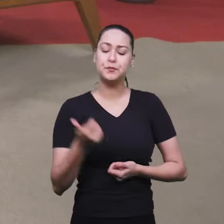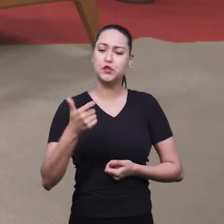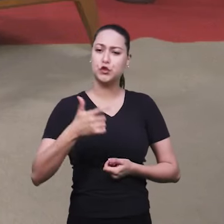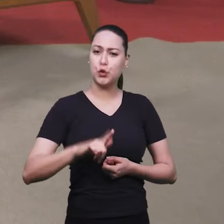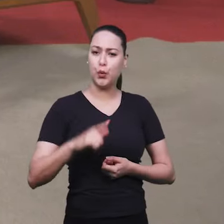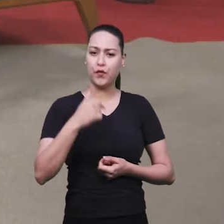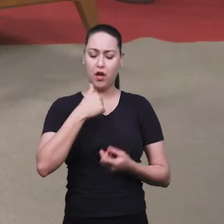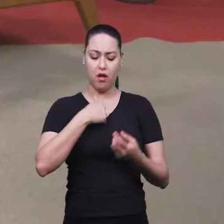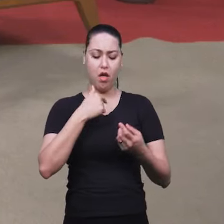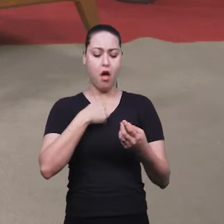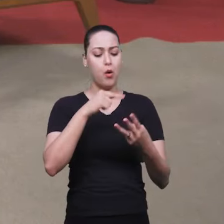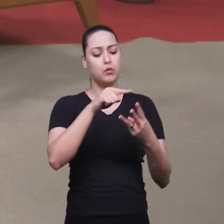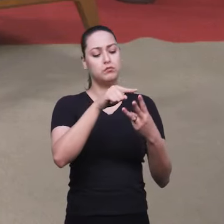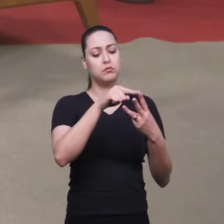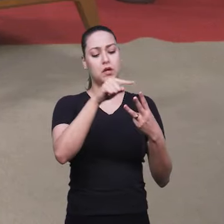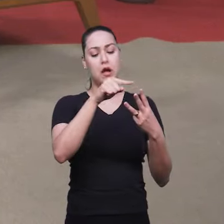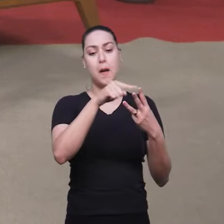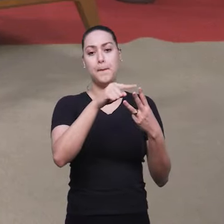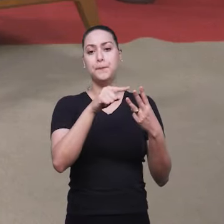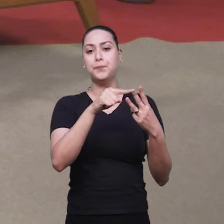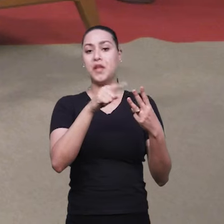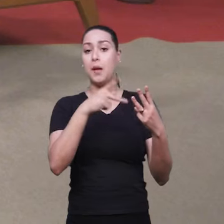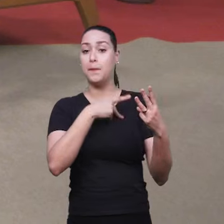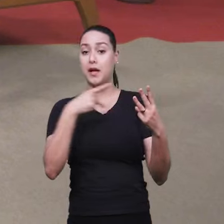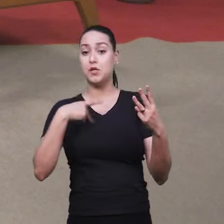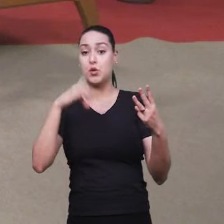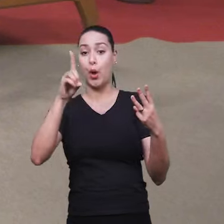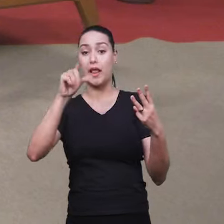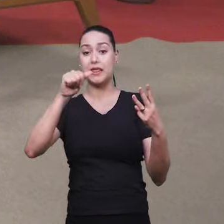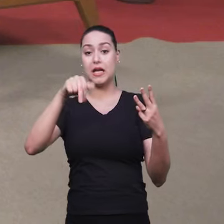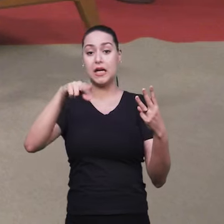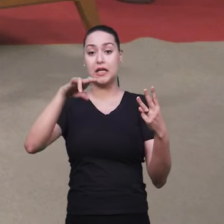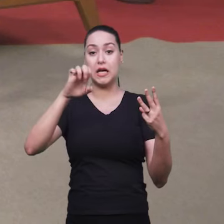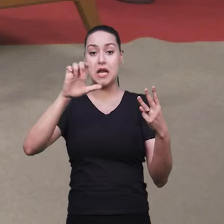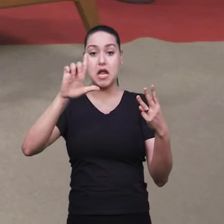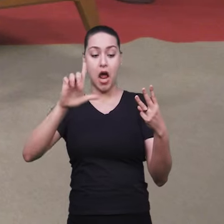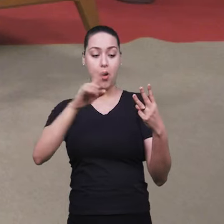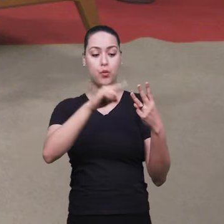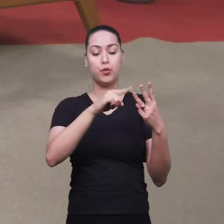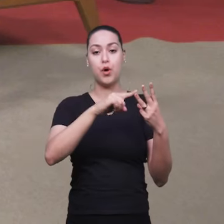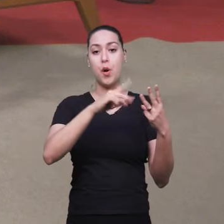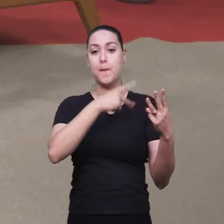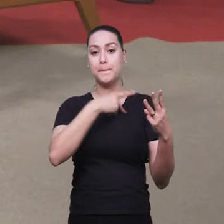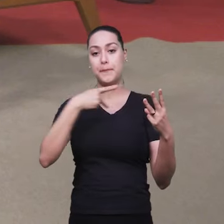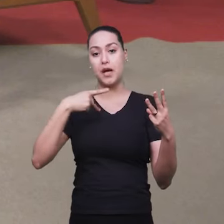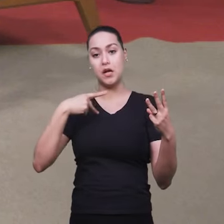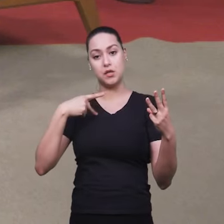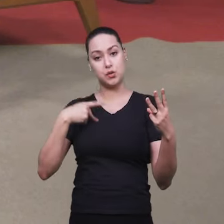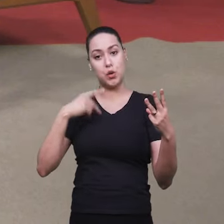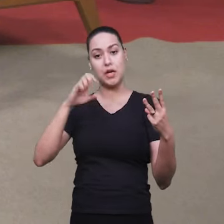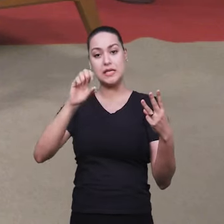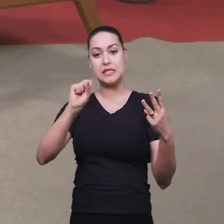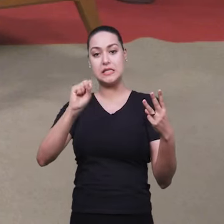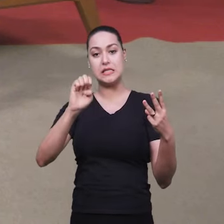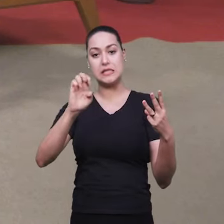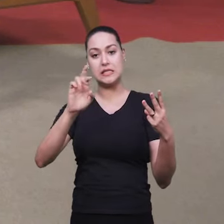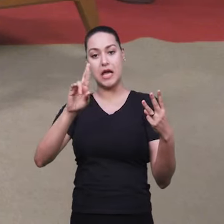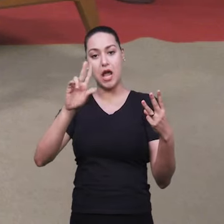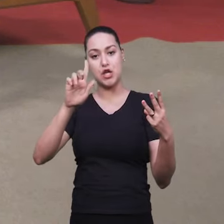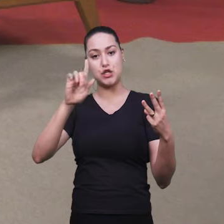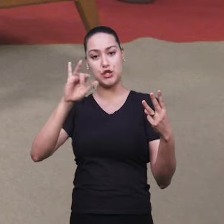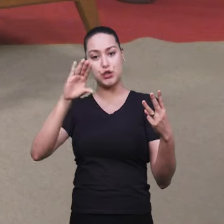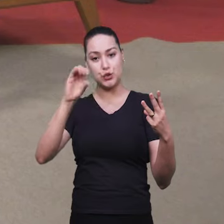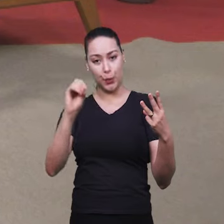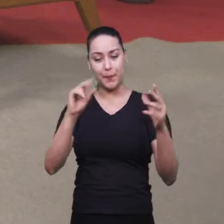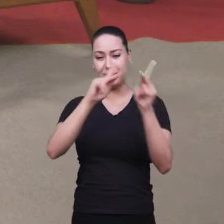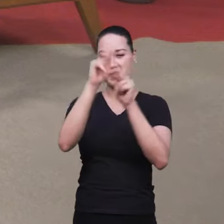eu, pastor Daniel Moreira, pastor Sérgio Souza. Queridos, a paz do Senhor, sejam bem-vindos. Pai do Senhor Josias, Pai do Senhor Sérgio, Pai do